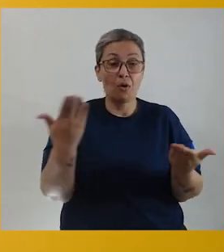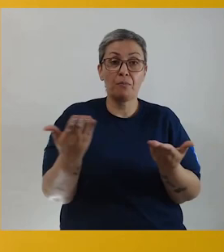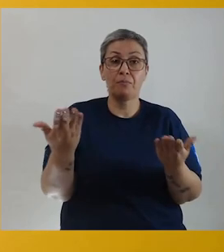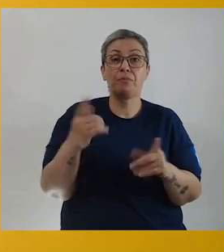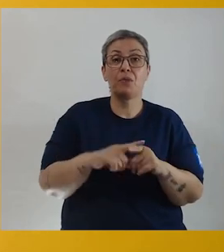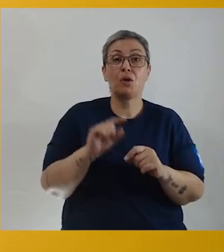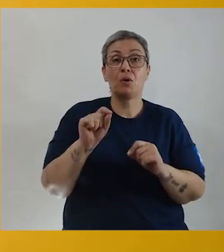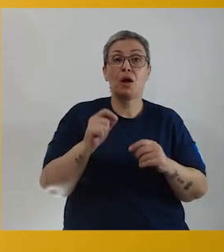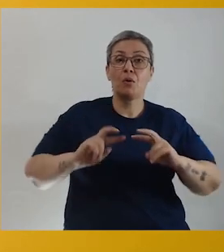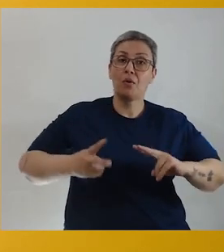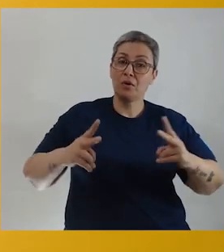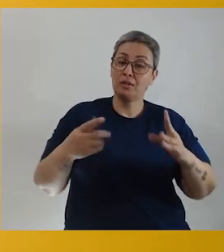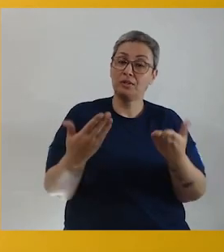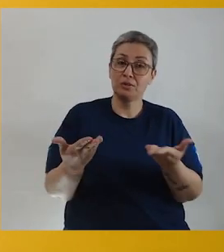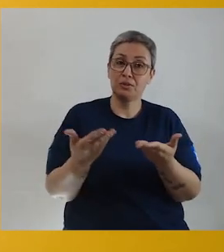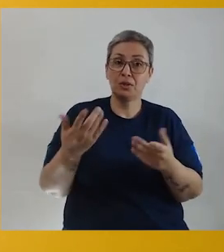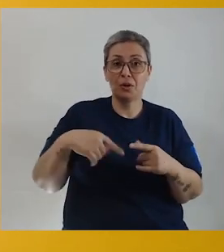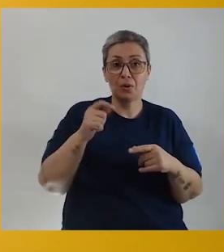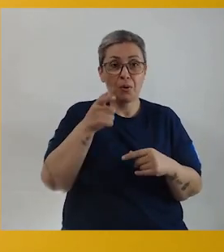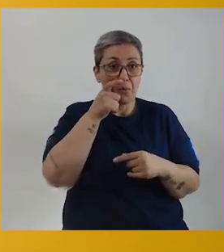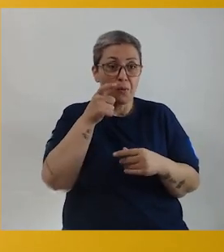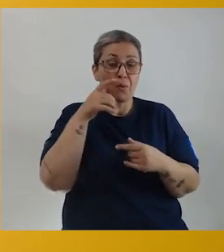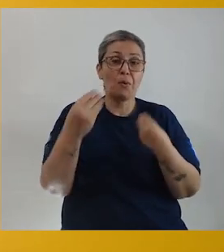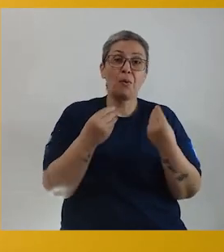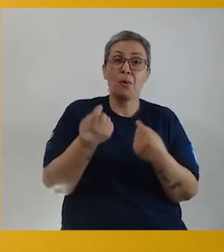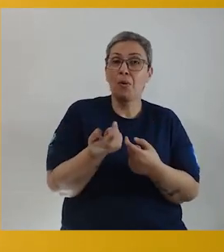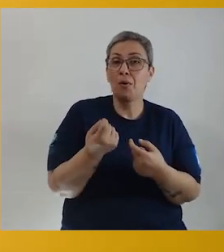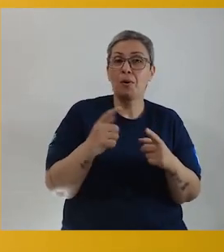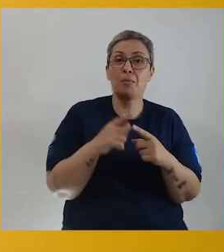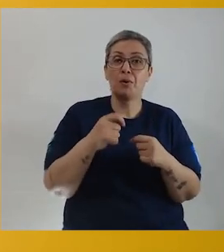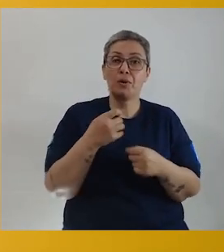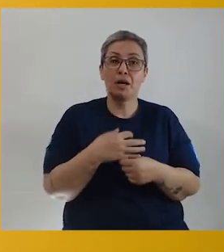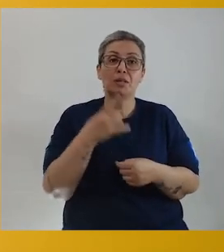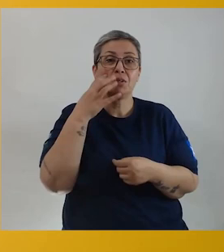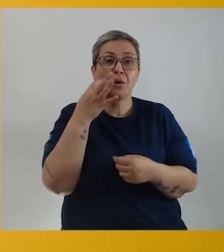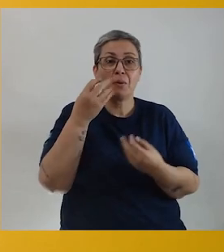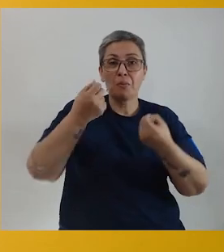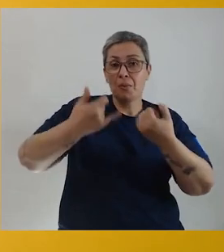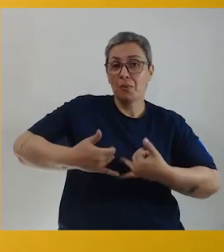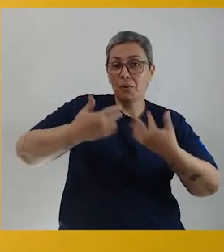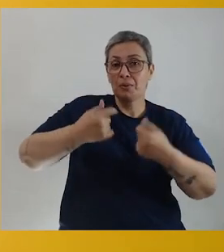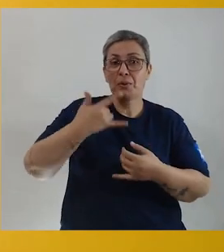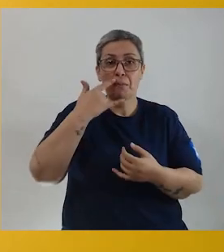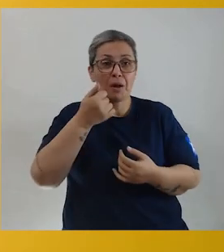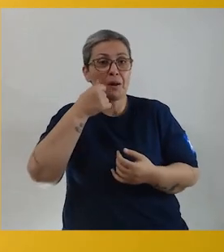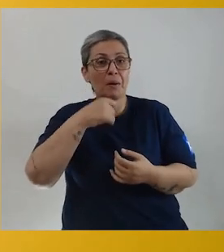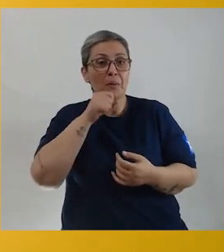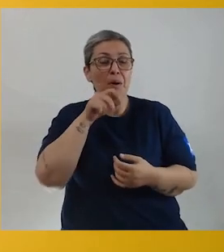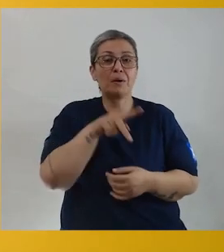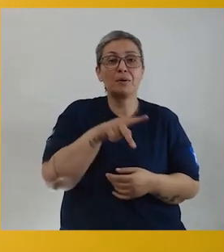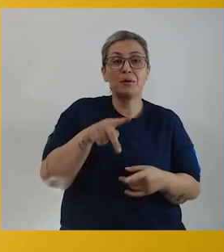gostaria aqui agora de compartilhar com você que me assiste um pouquinho do depoimento dos pais, dos